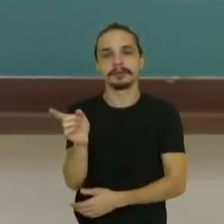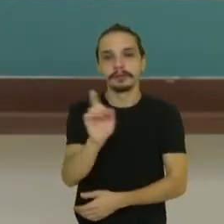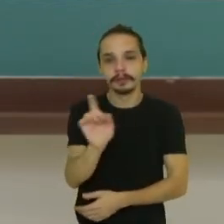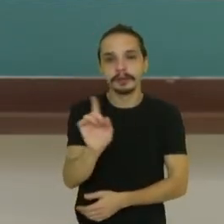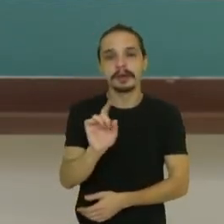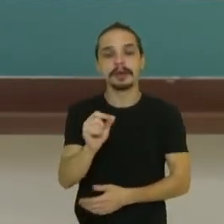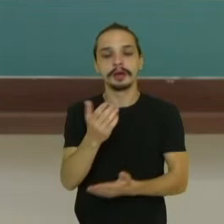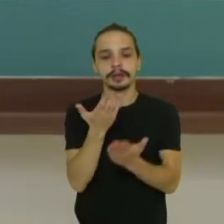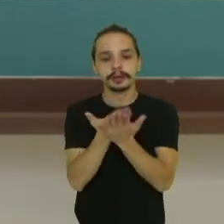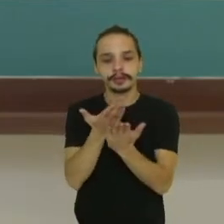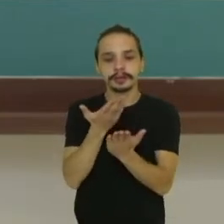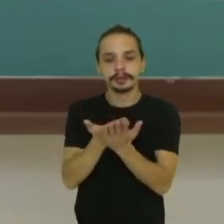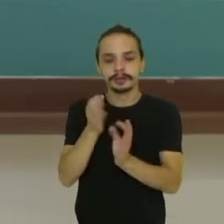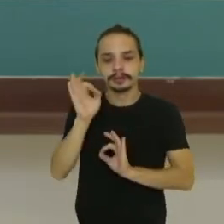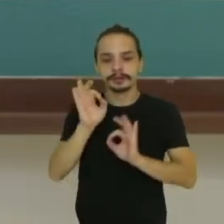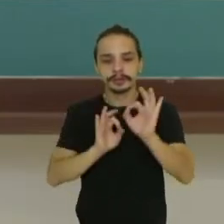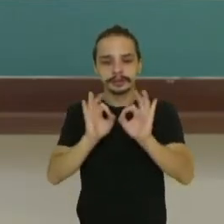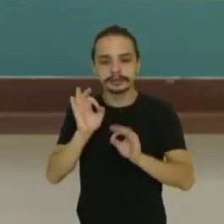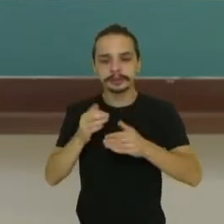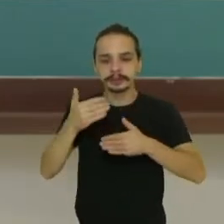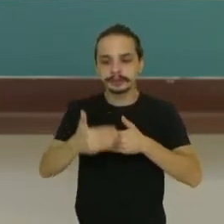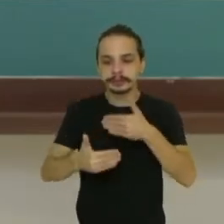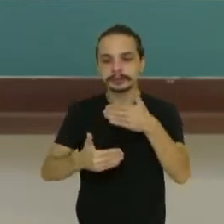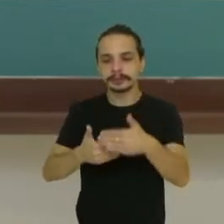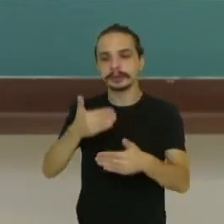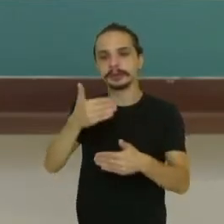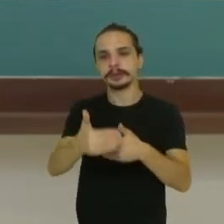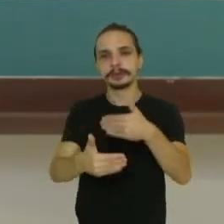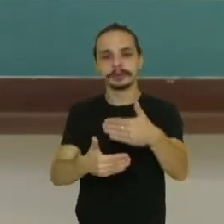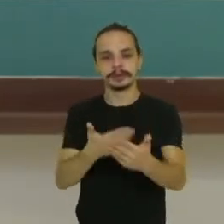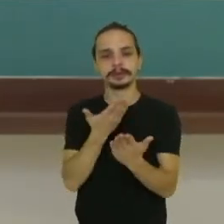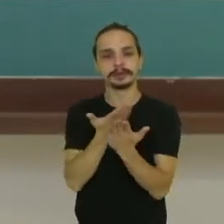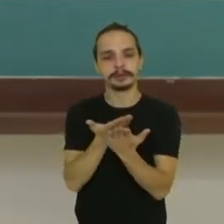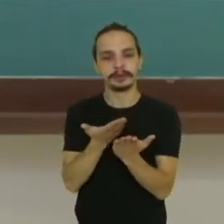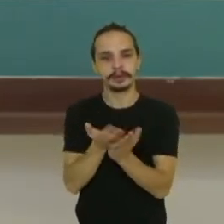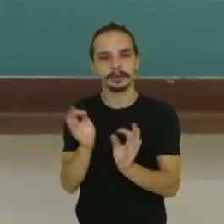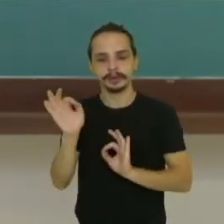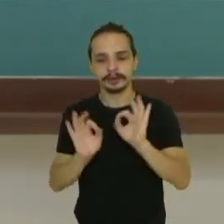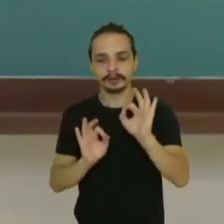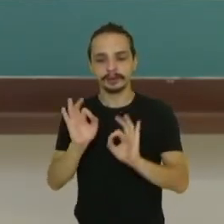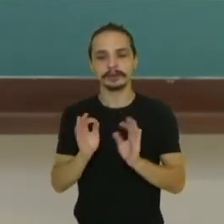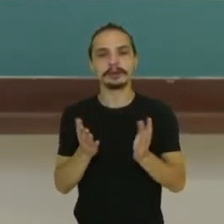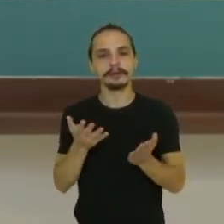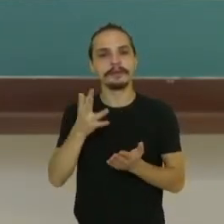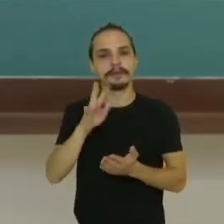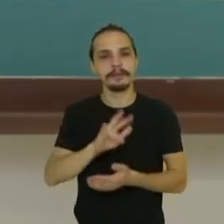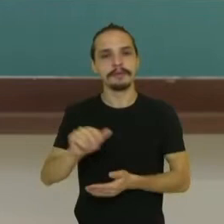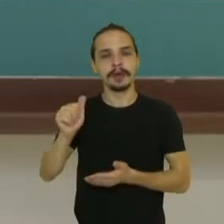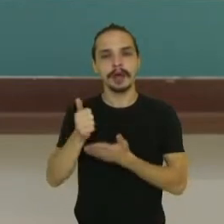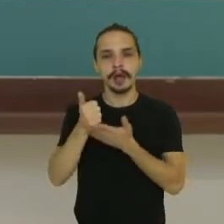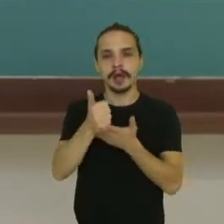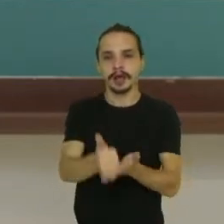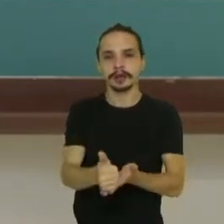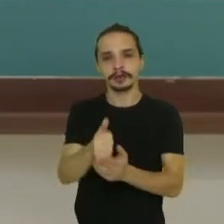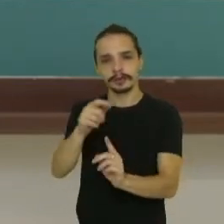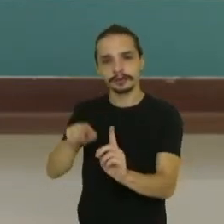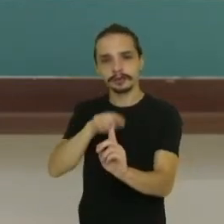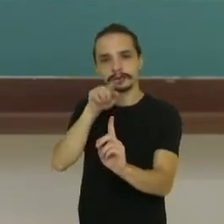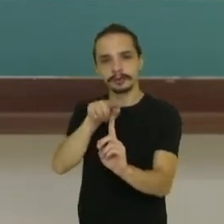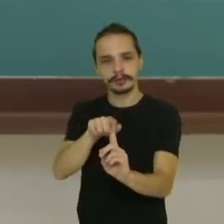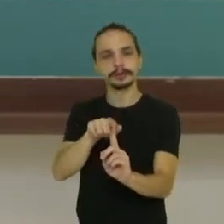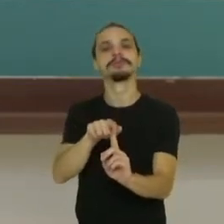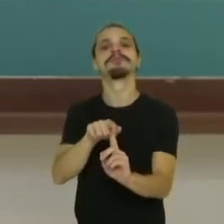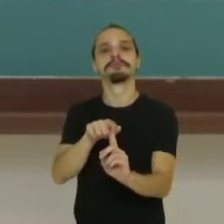estudar né planejar uma rotina de estudo vai contribuir para esse seu objetivo então desde já